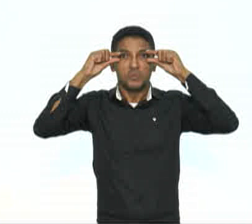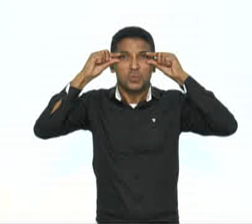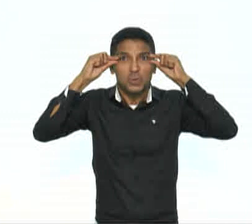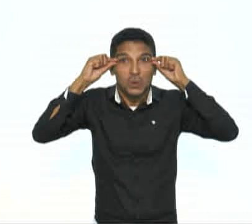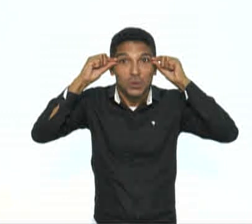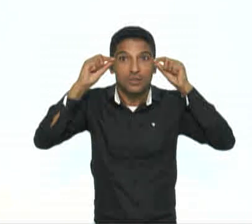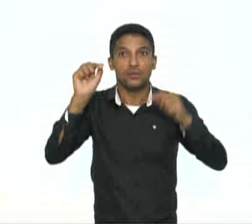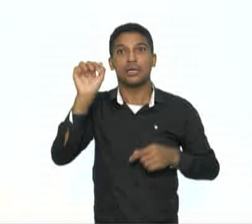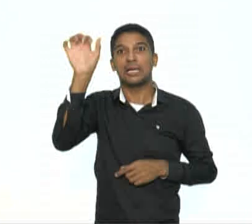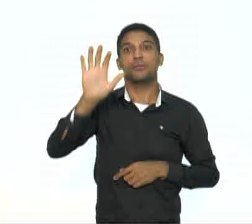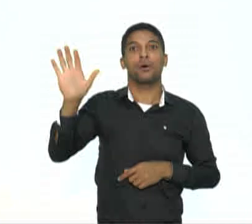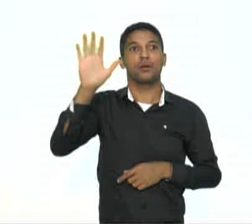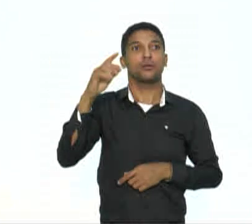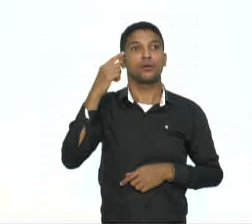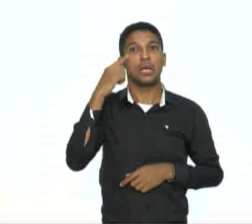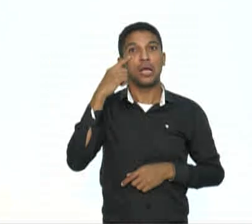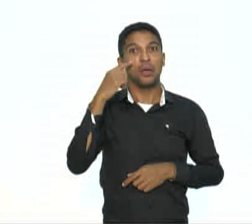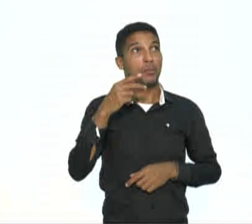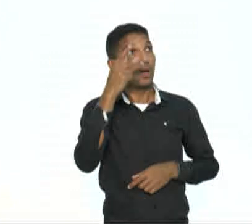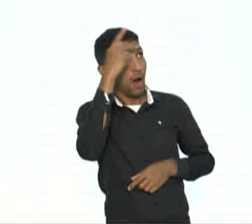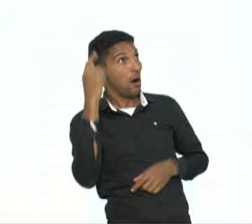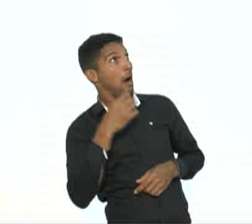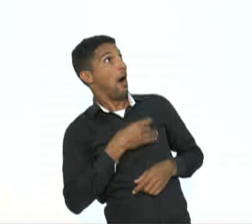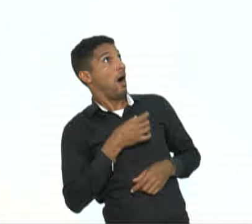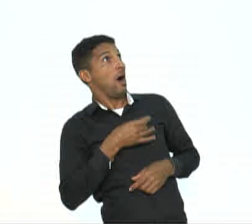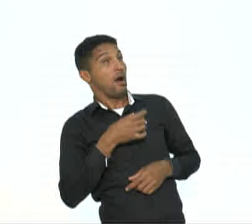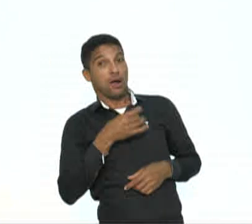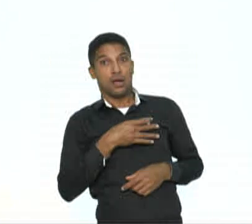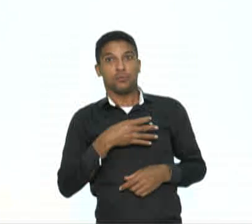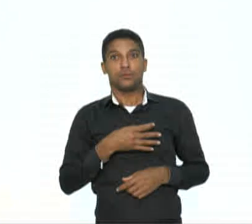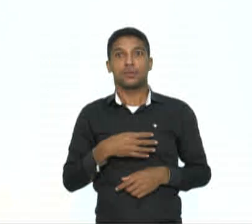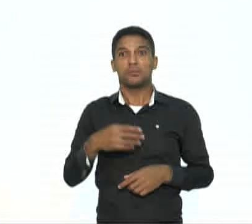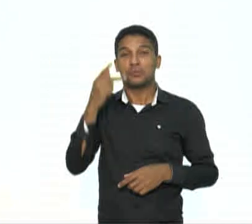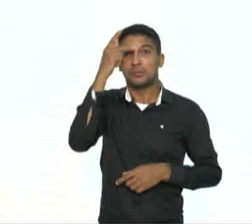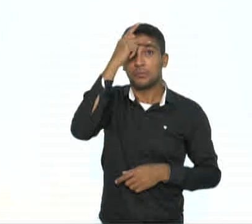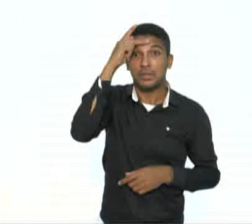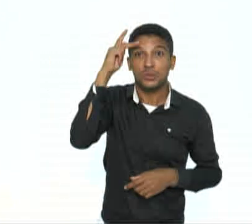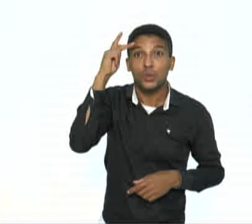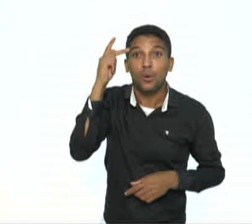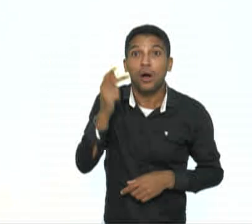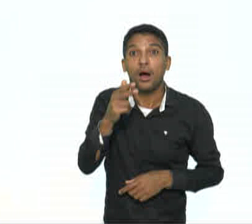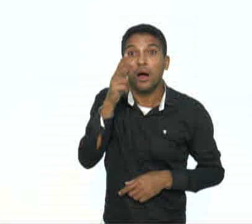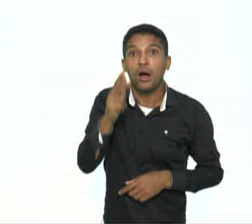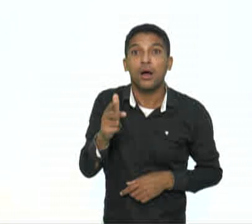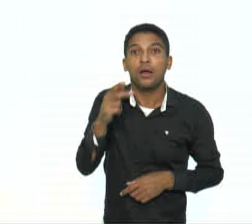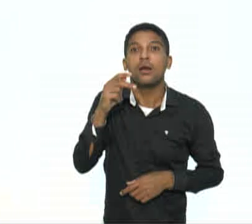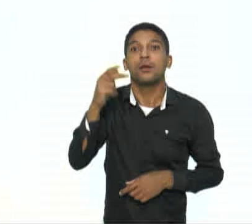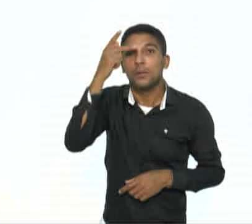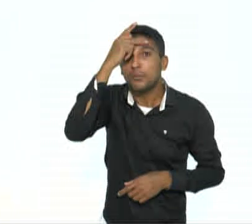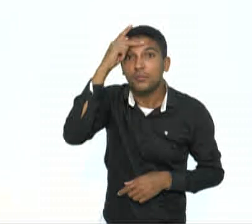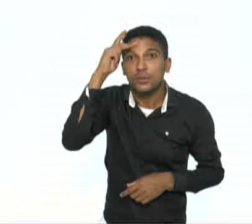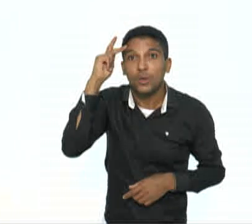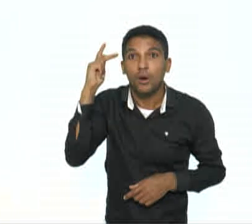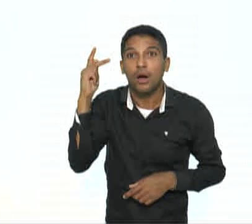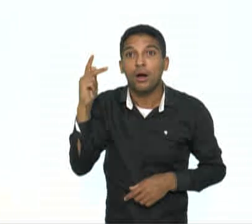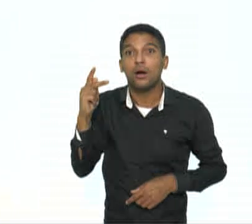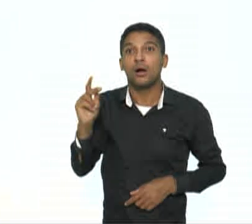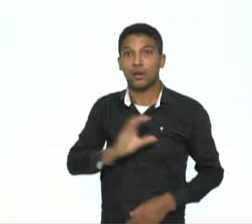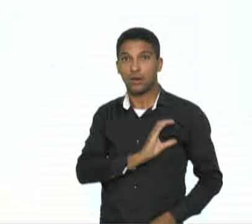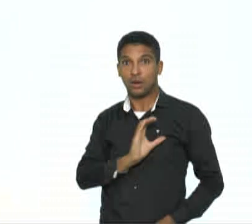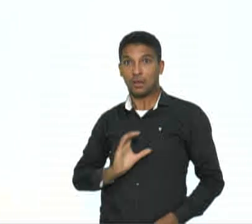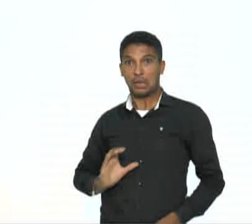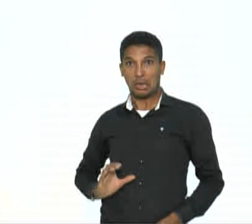E também serviam como uma figura amedrontadora para causar medo nos fiéis. Eram ornamentadas com figuras monstruosas, humanas